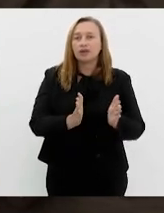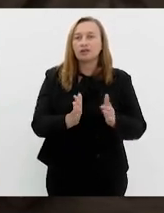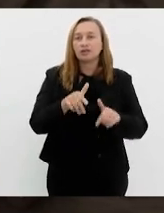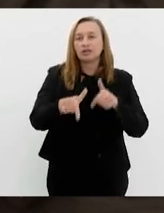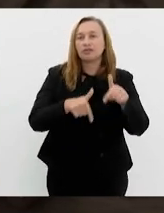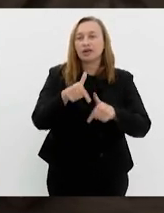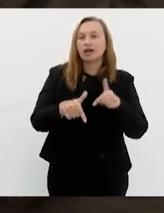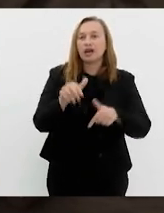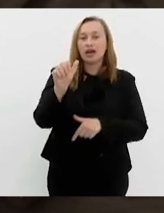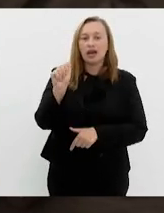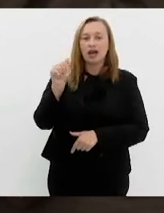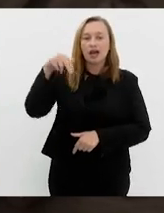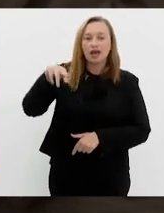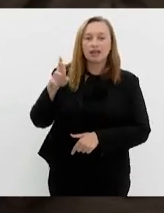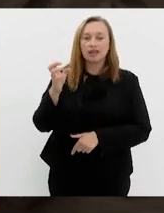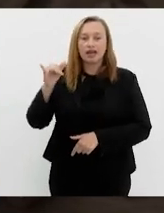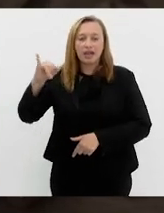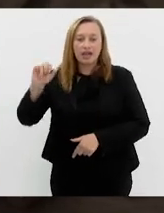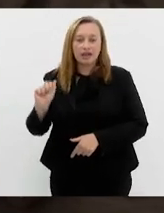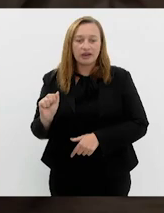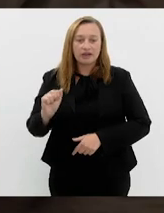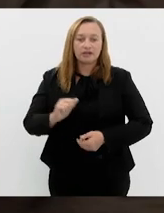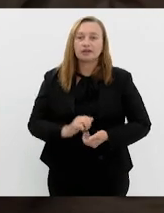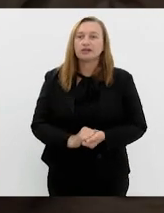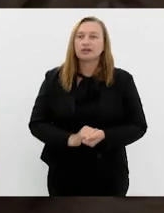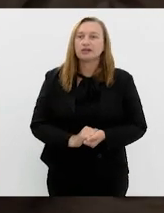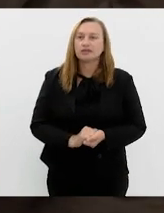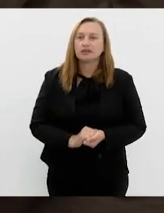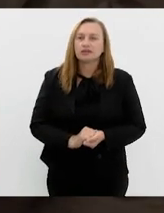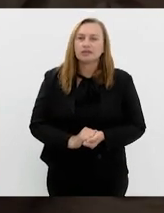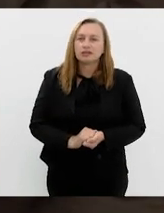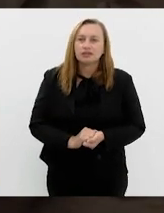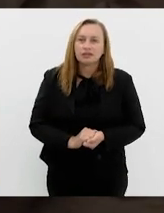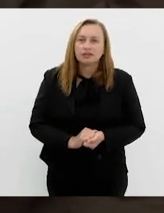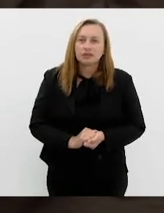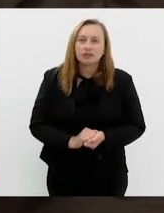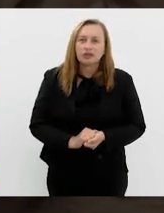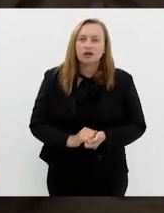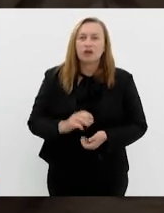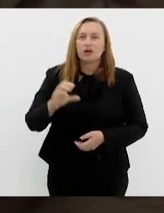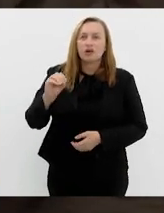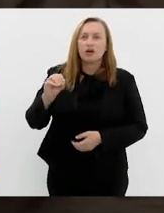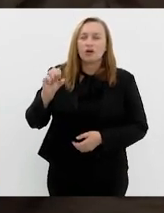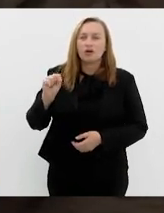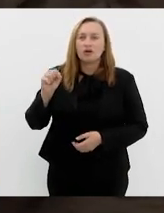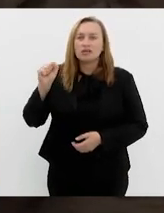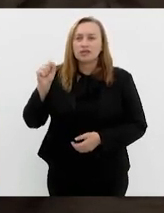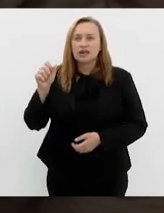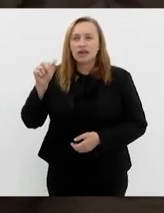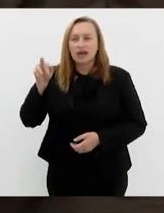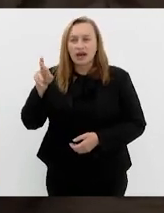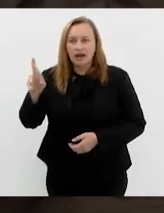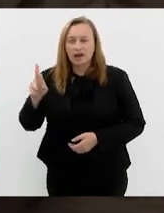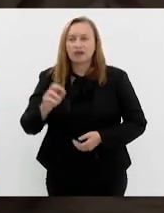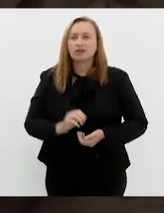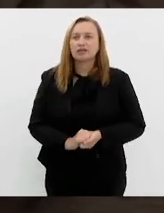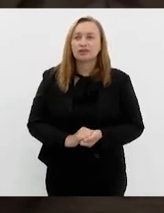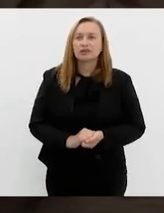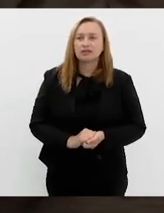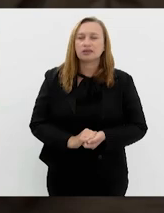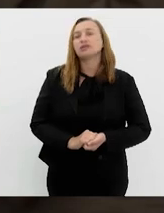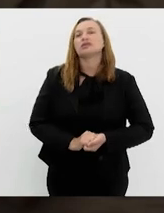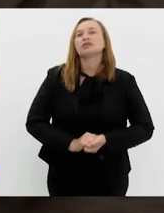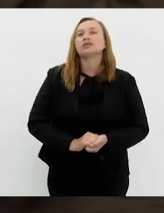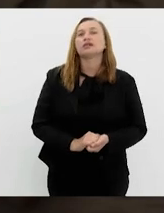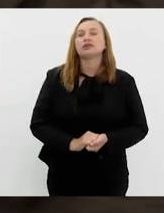Cruz no item Business 20 a parte de negócio o Senor Oscar metavar e por fim no item Startup de